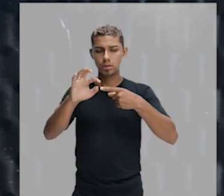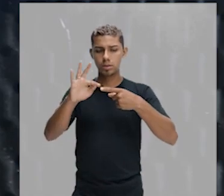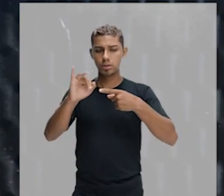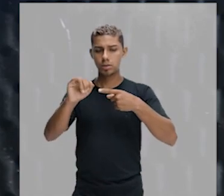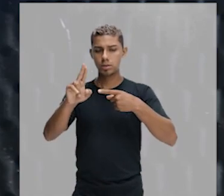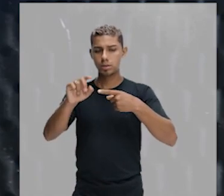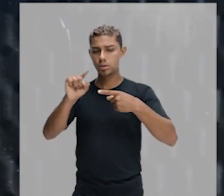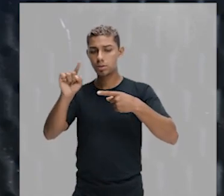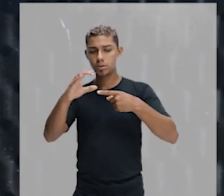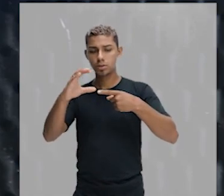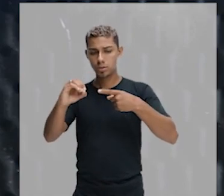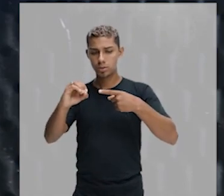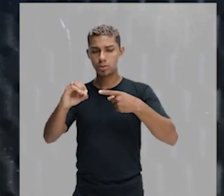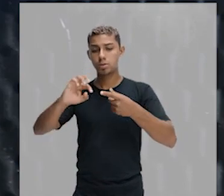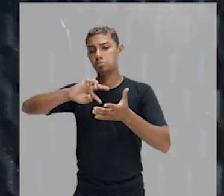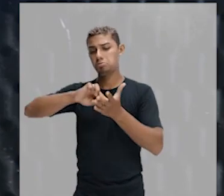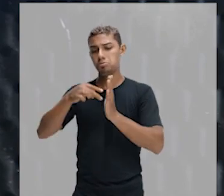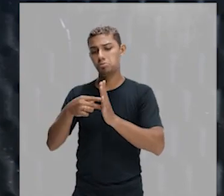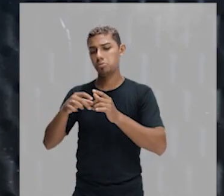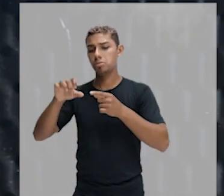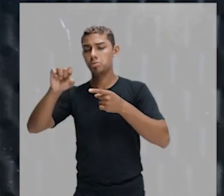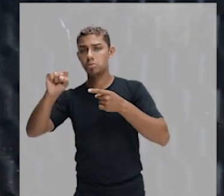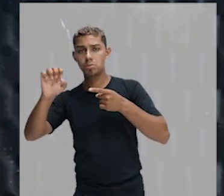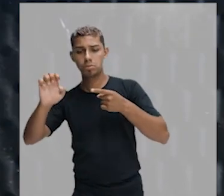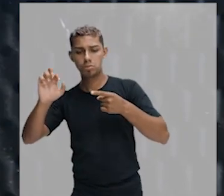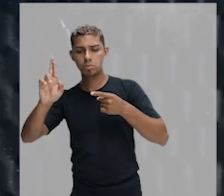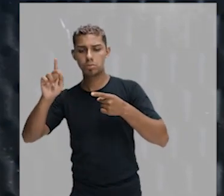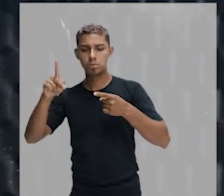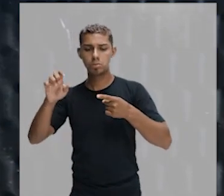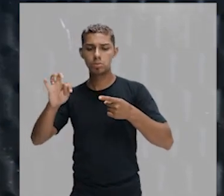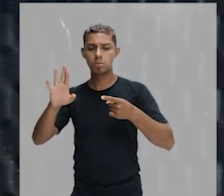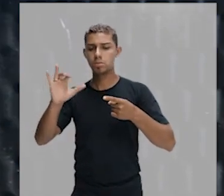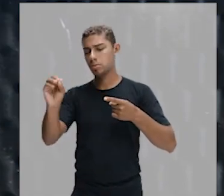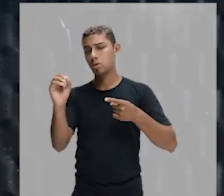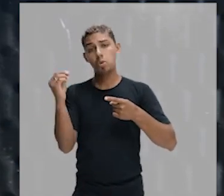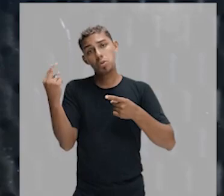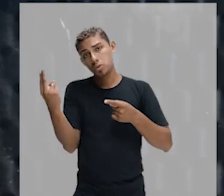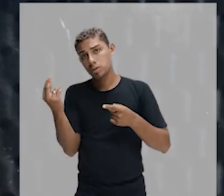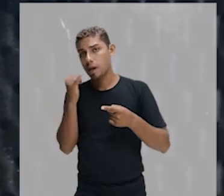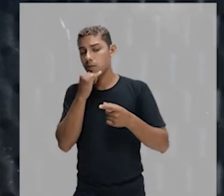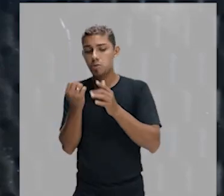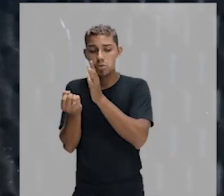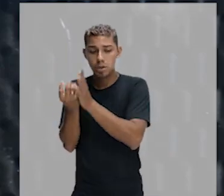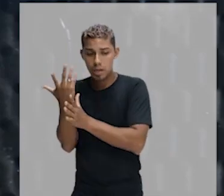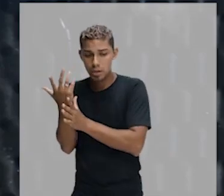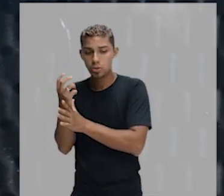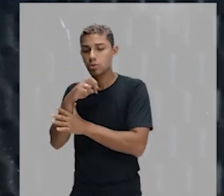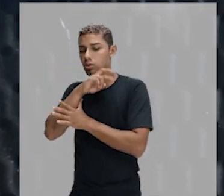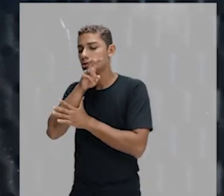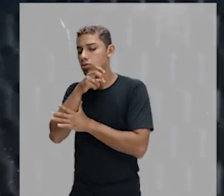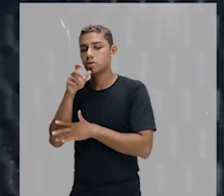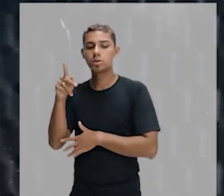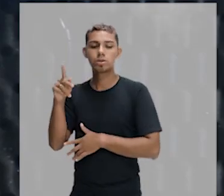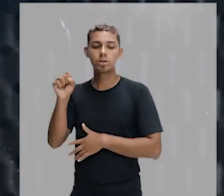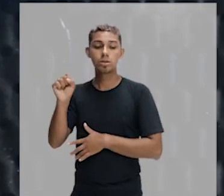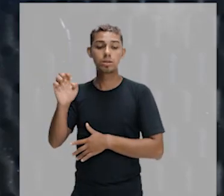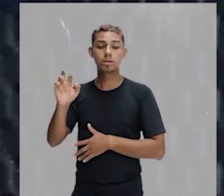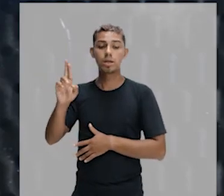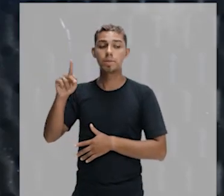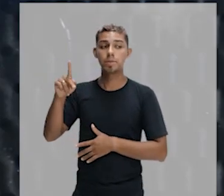que significa o serpentário, ou seja, o criador de serpentes, tá certo? Então nós temos